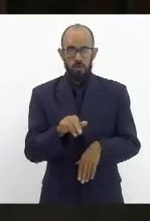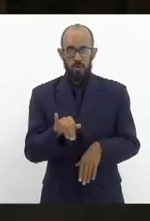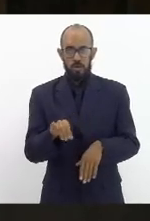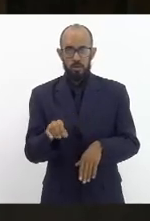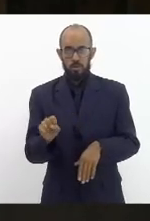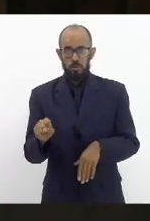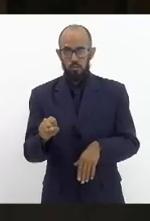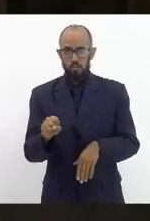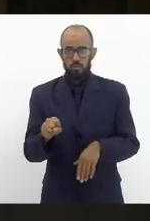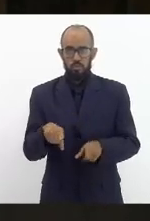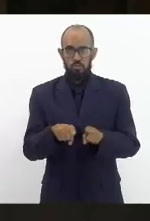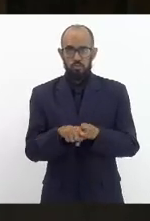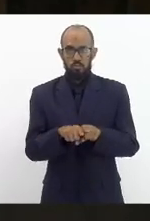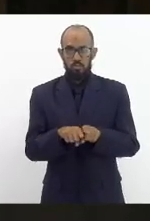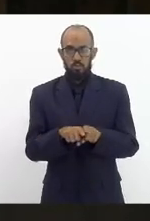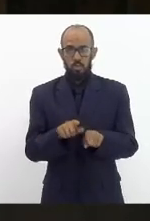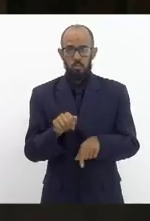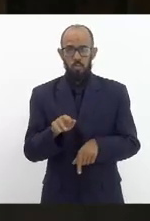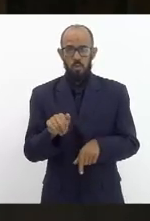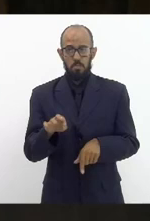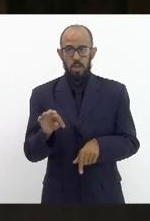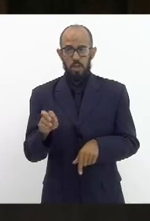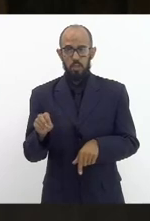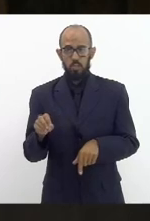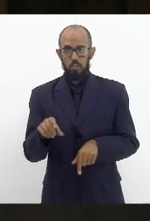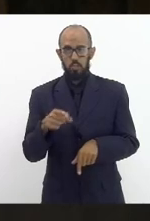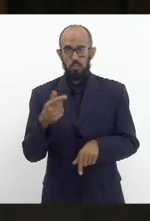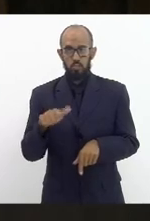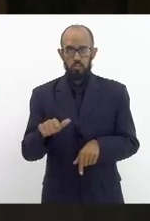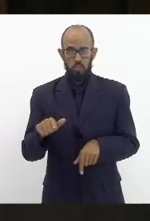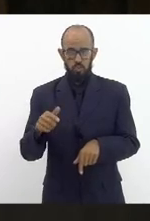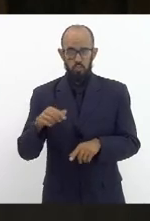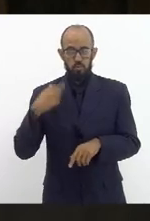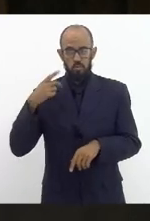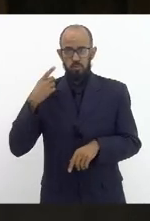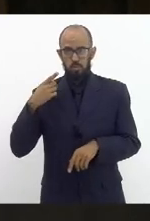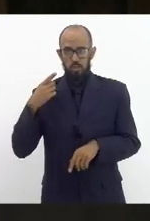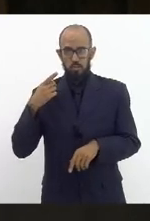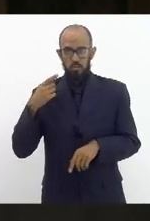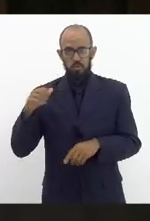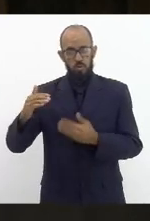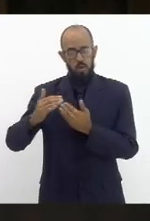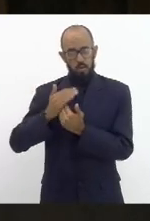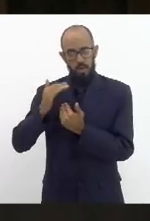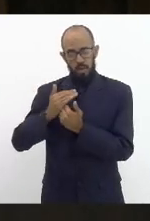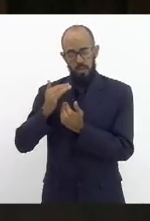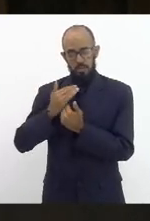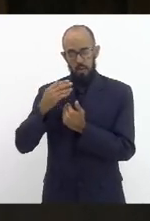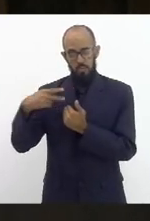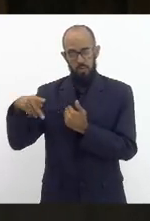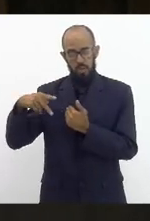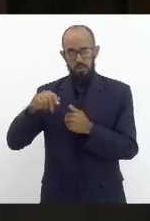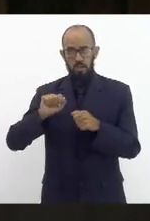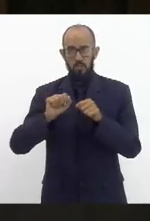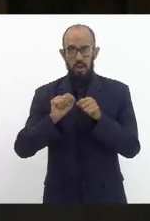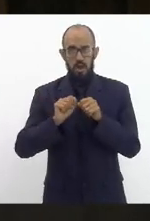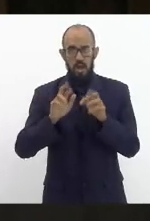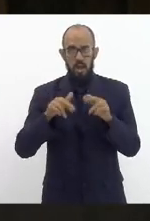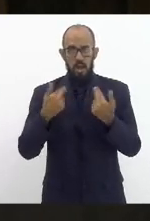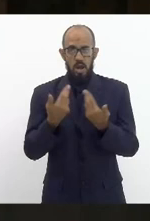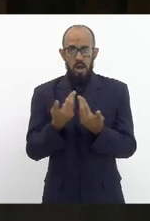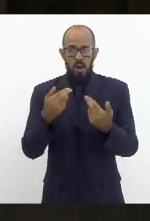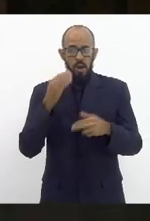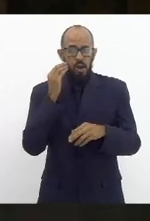Marta Rocha, Gualberto, como eles assim orientarem, eu farei as reuniões para